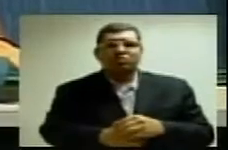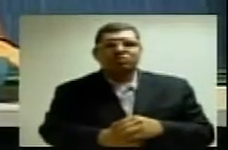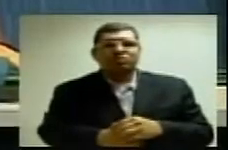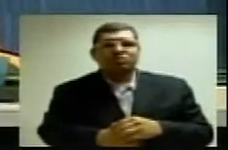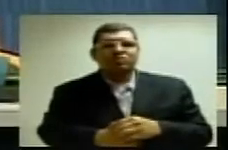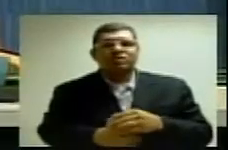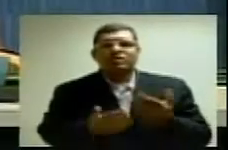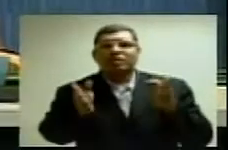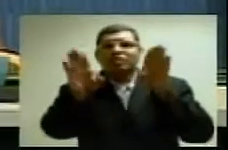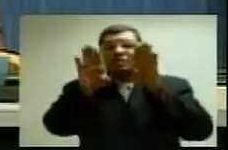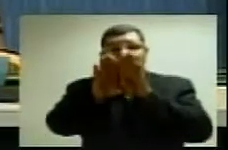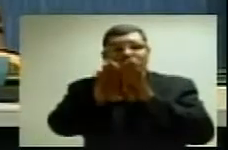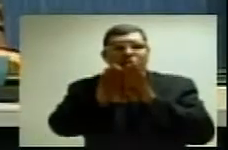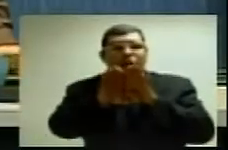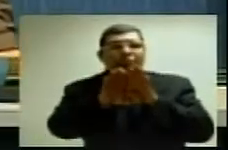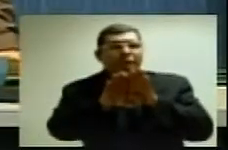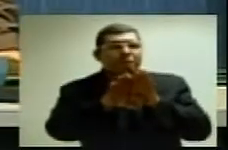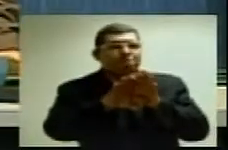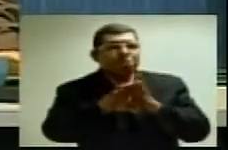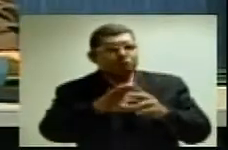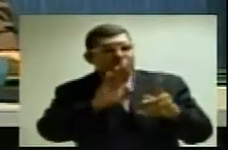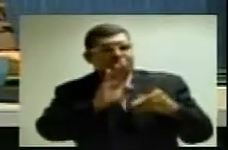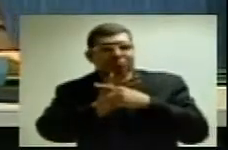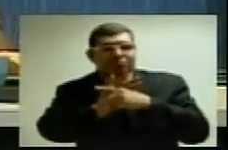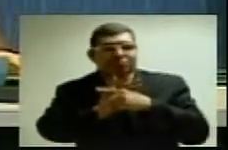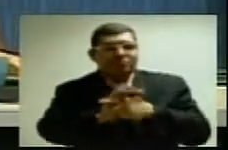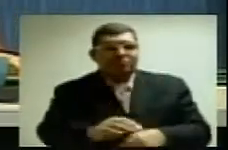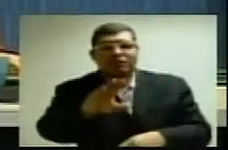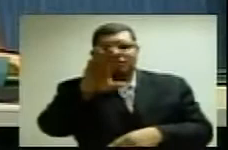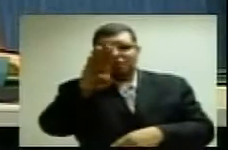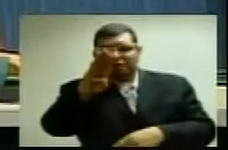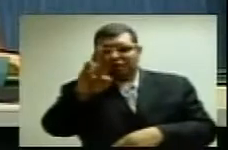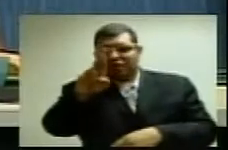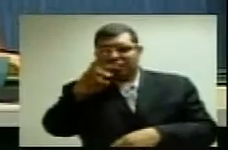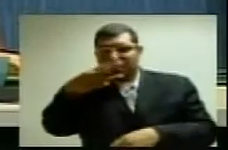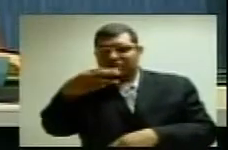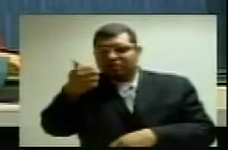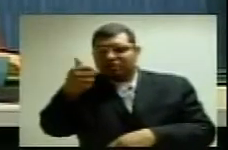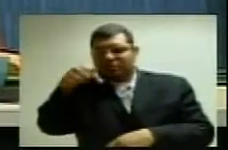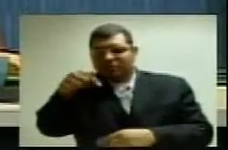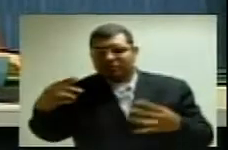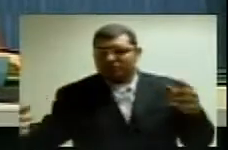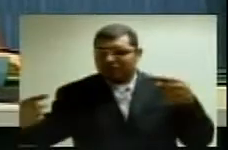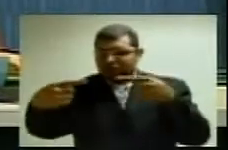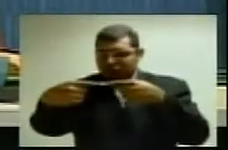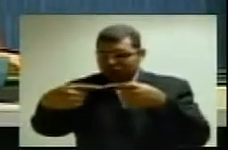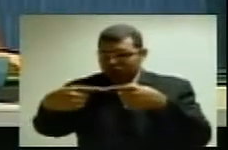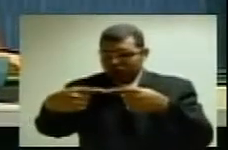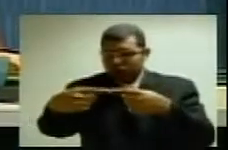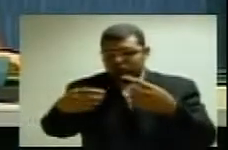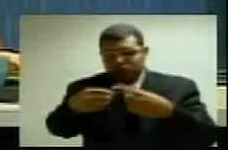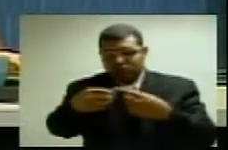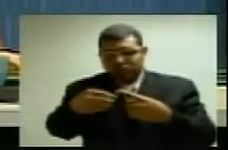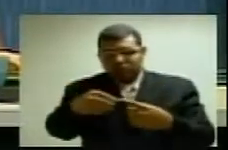Está interrompida parte da BR-317 que liga o município